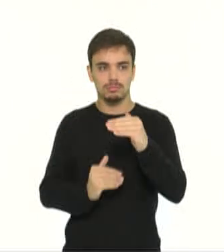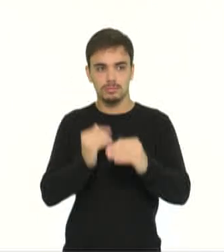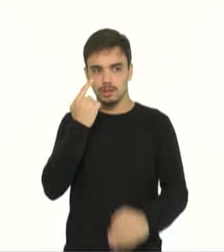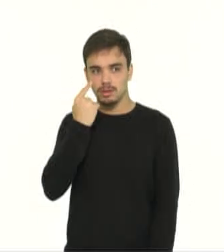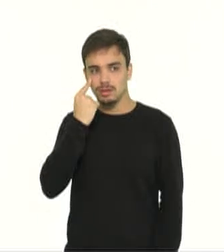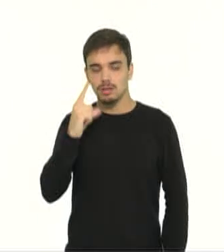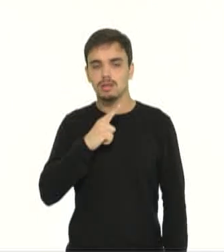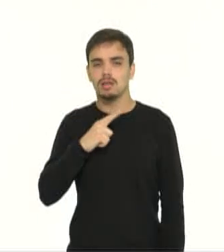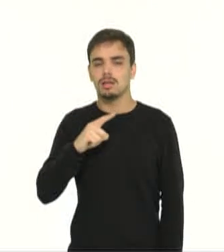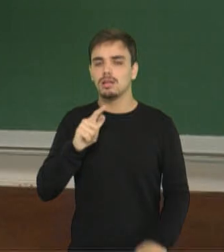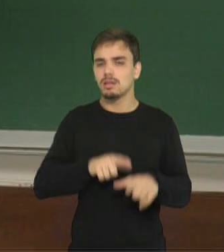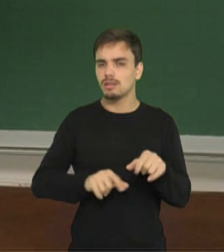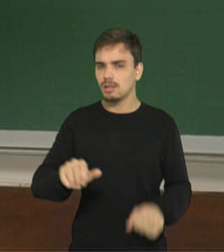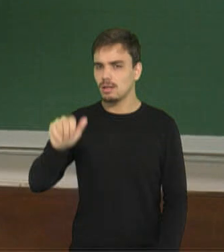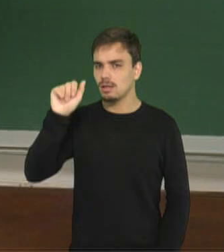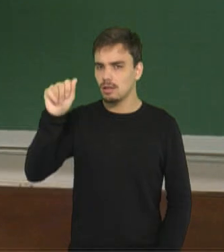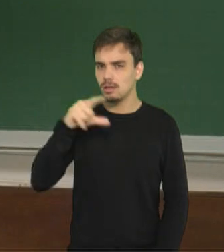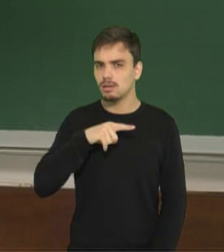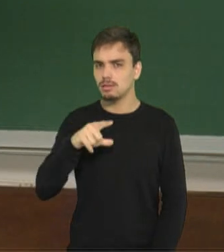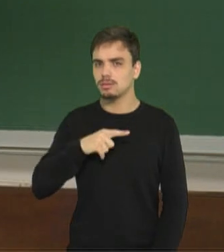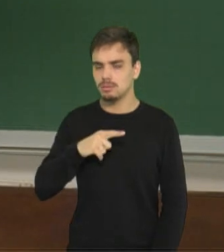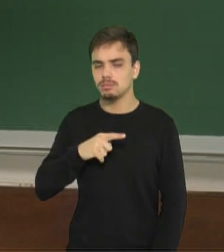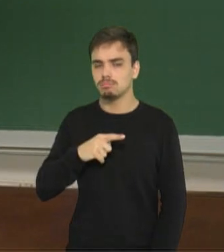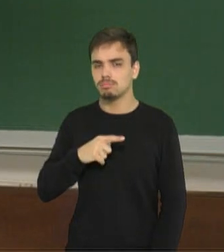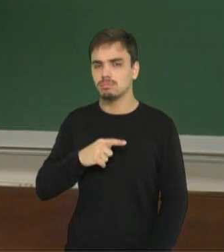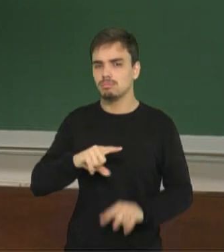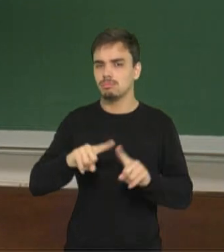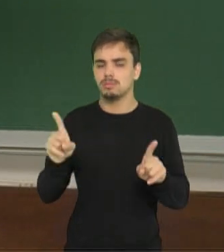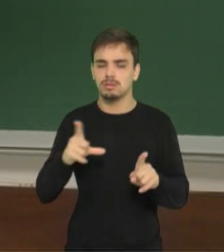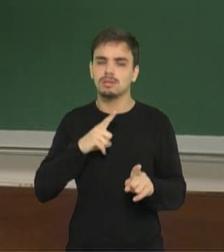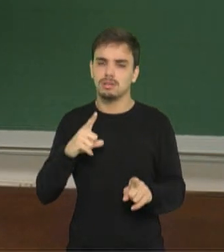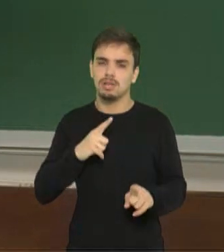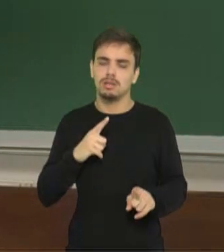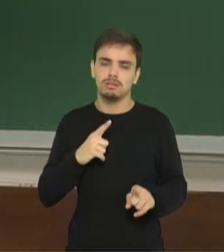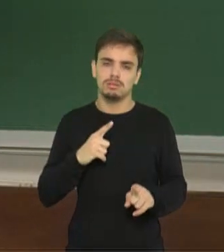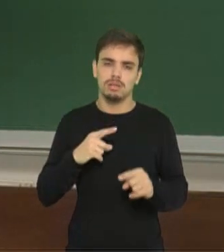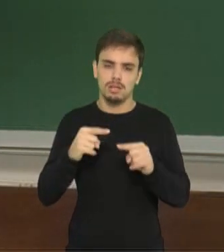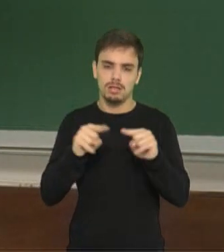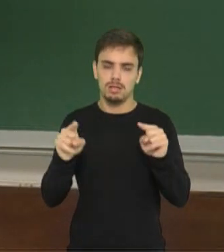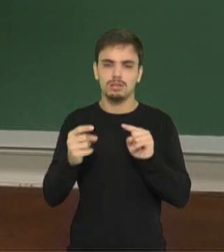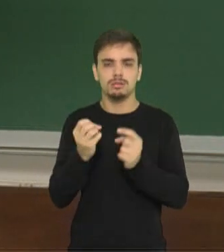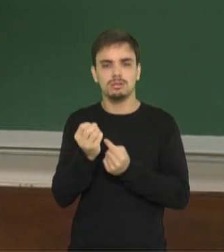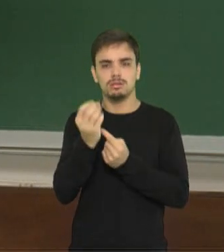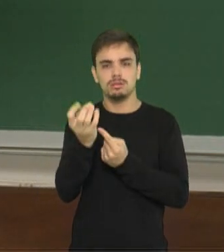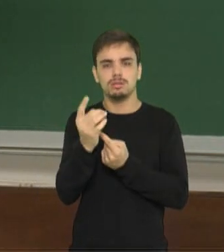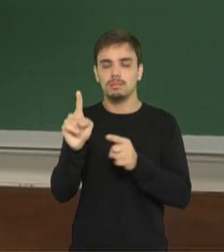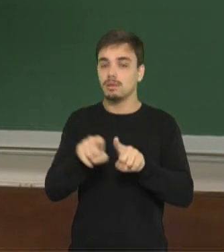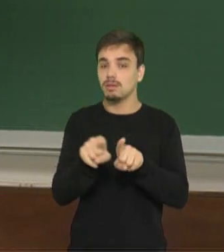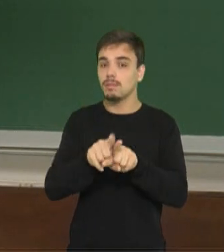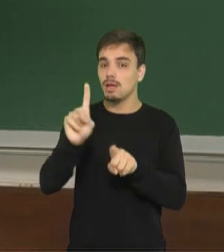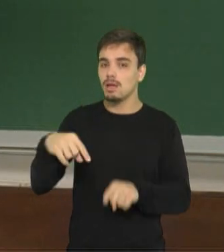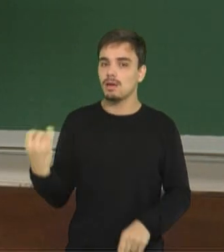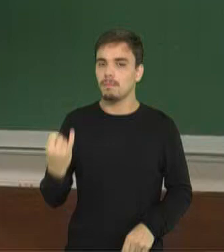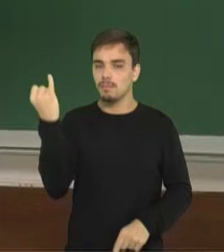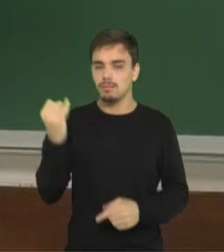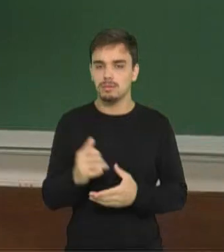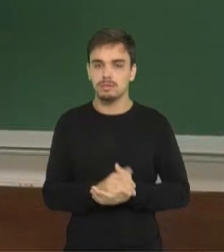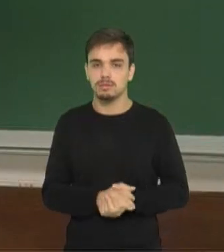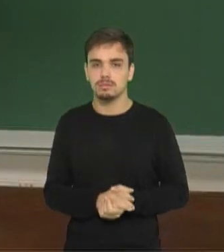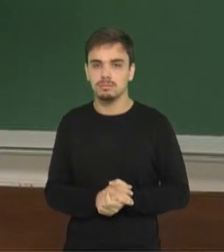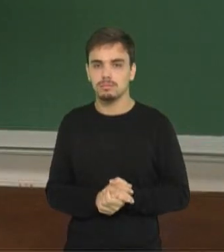né? Veio por último lá na lista das dicas, mas não é menos importante. Então, último, mas não